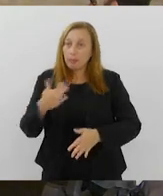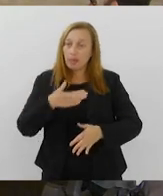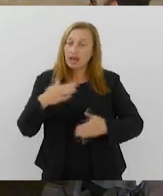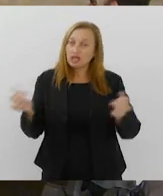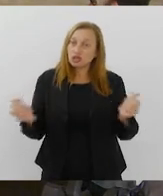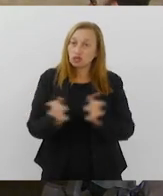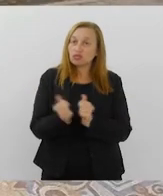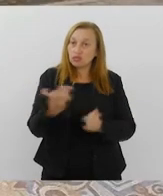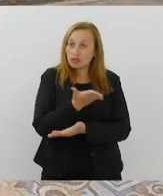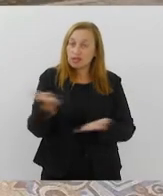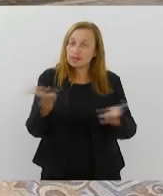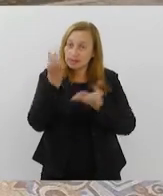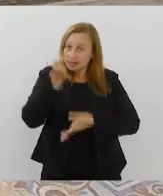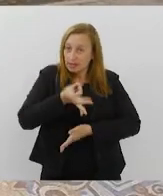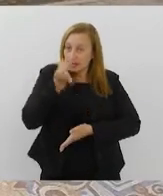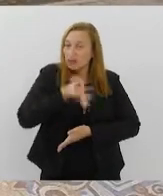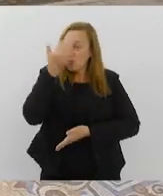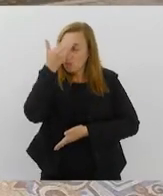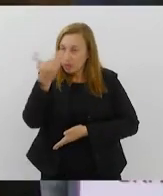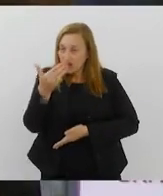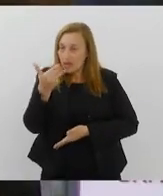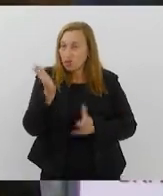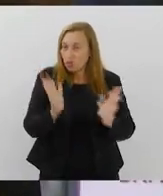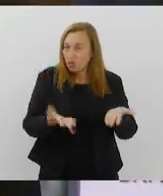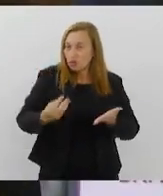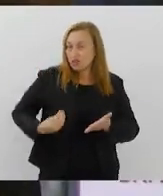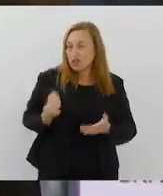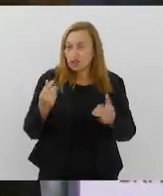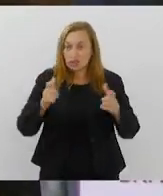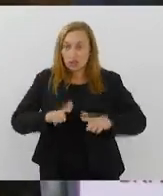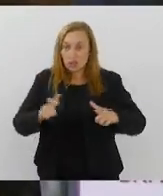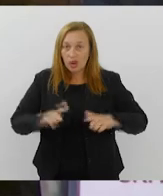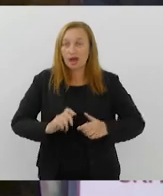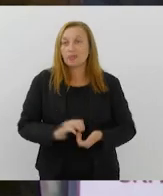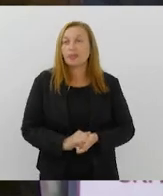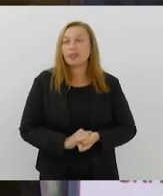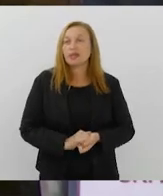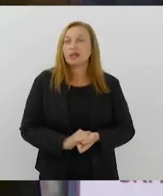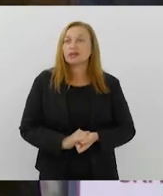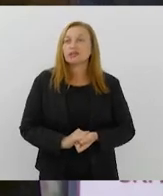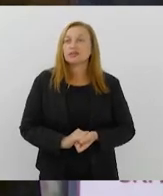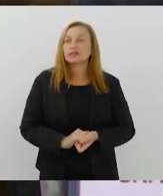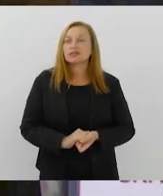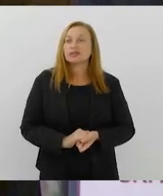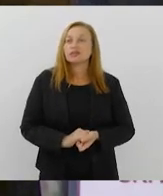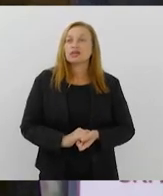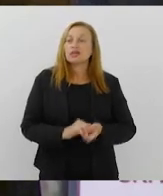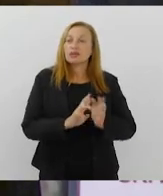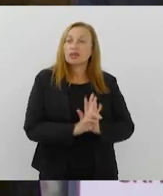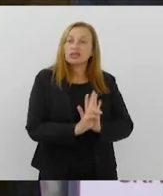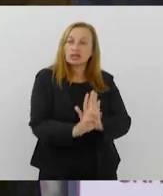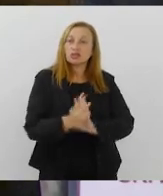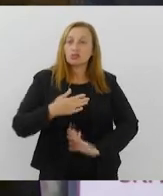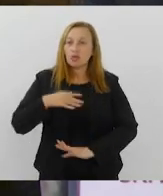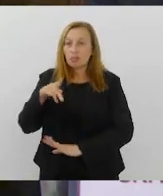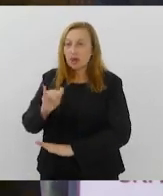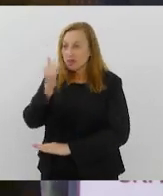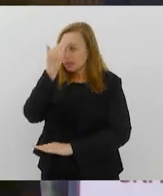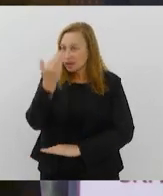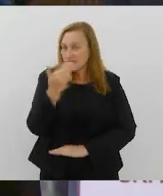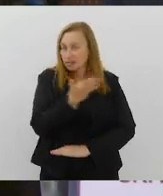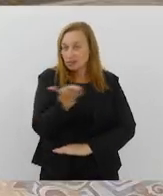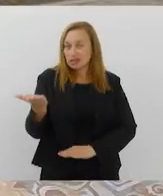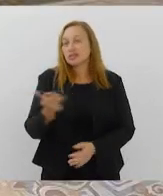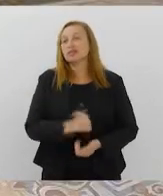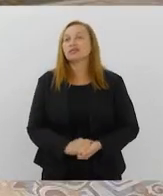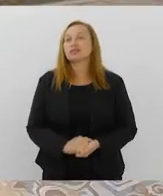vocês. Muito obrigado hoje por estar aqui presente em vocês, levando o lugar do meu pai. Obrigado a todos. Muito